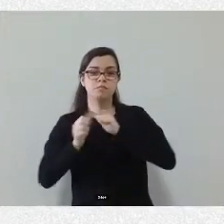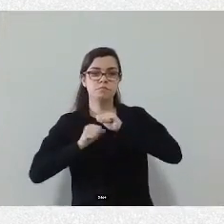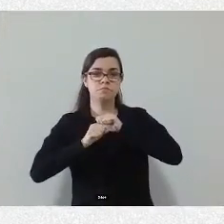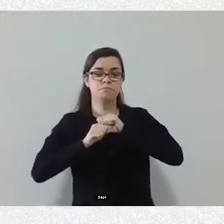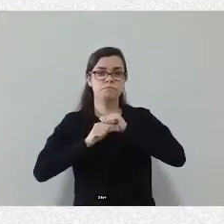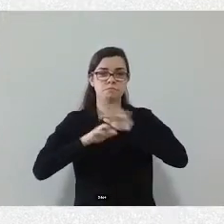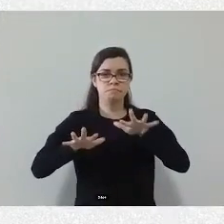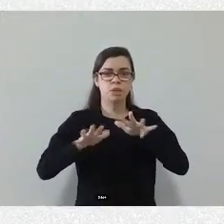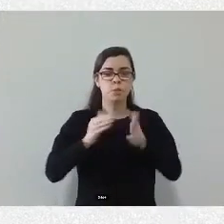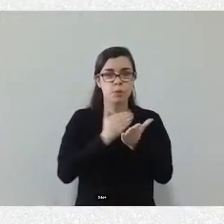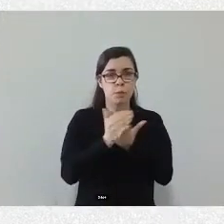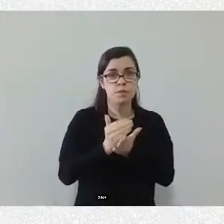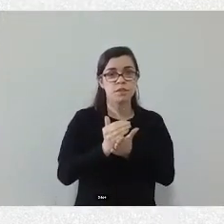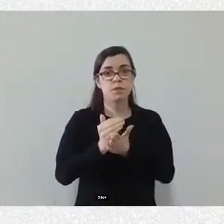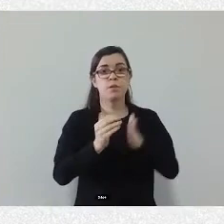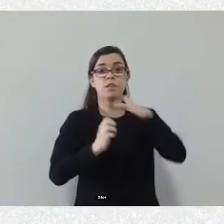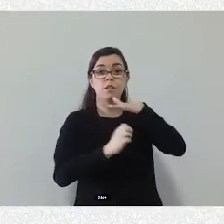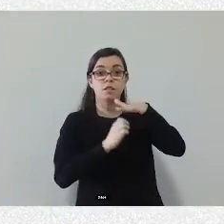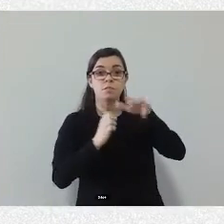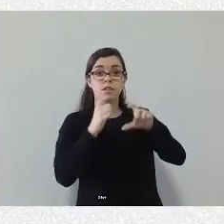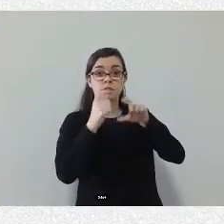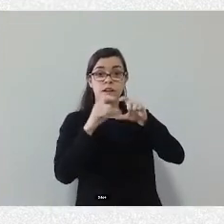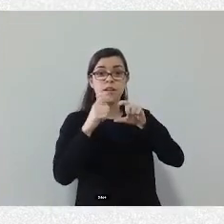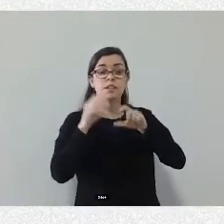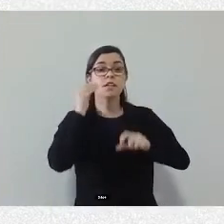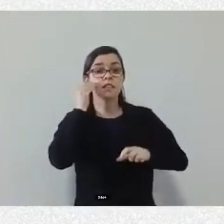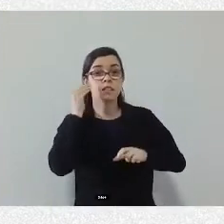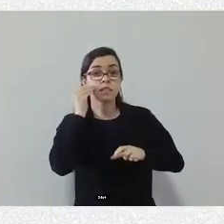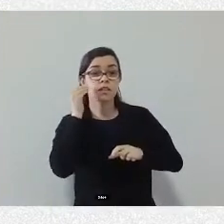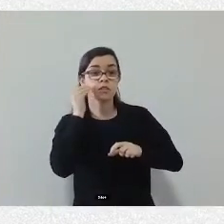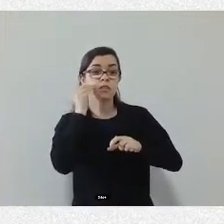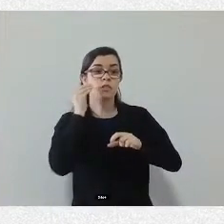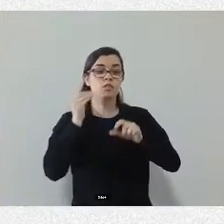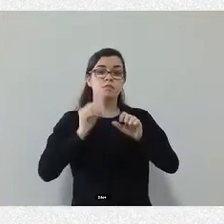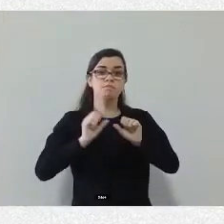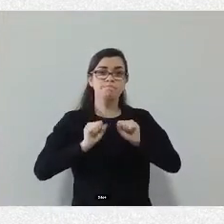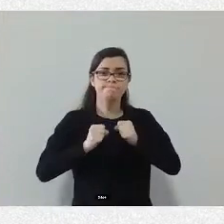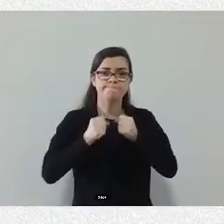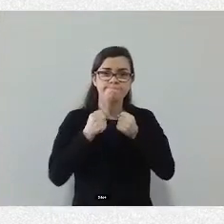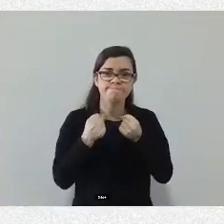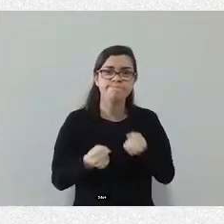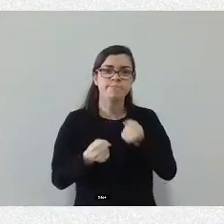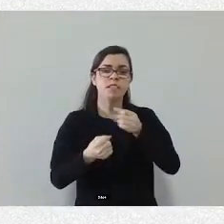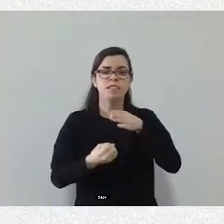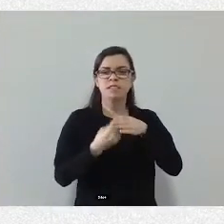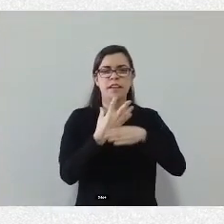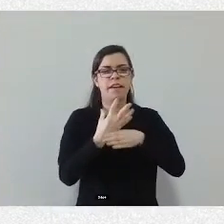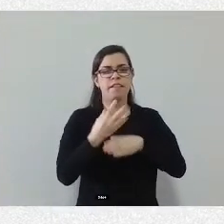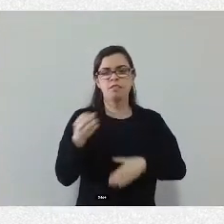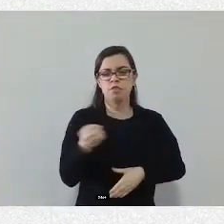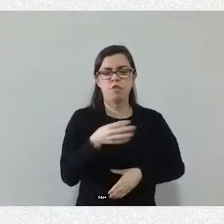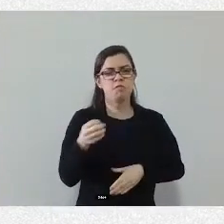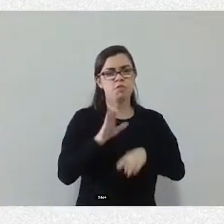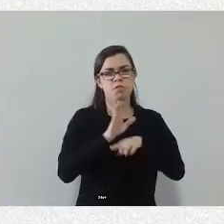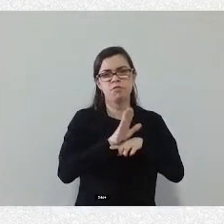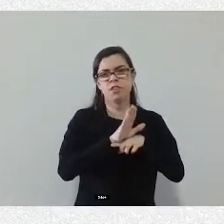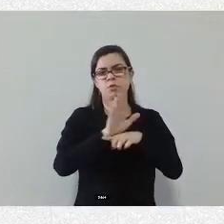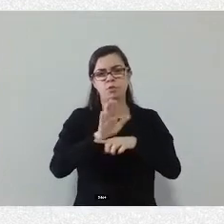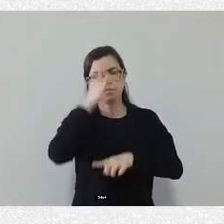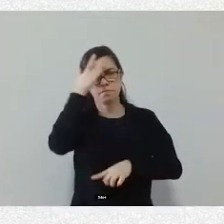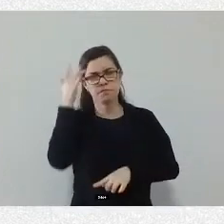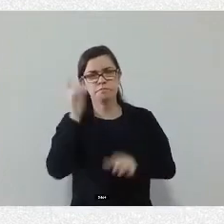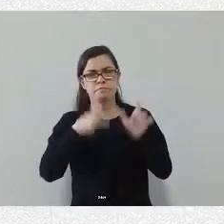pudessem mudar a vida das pessoas. A gente já trabalhava com esse motivador desde sempre, mas a pandemia nos